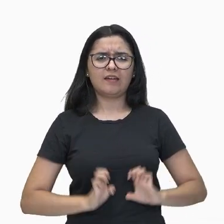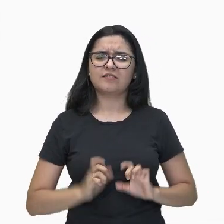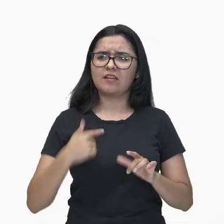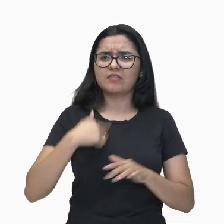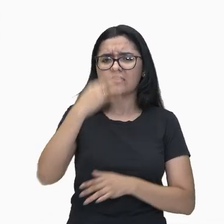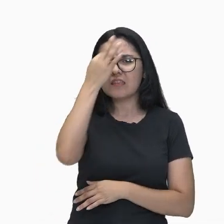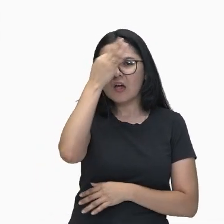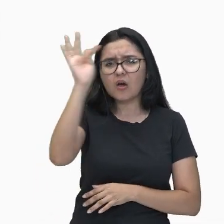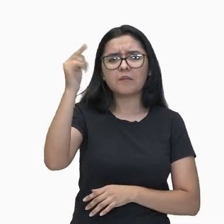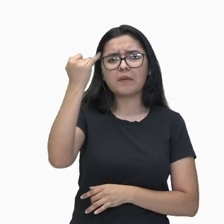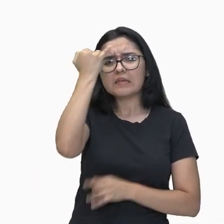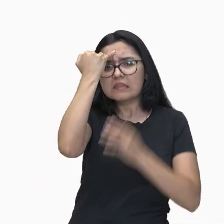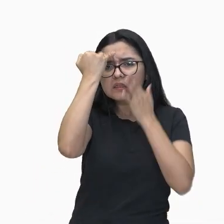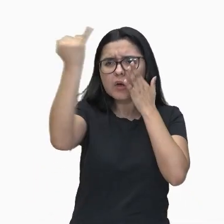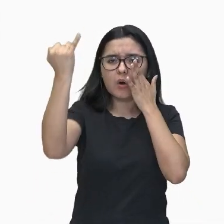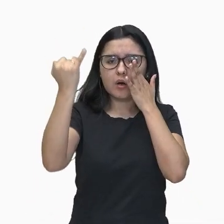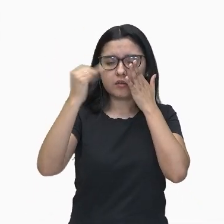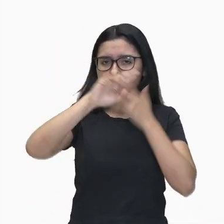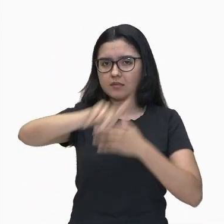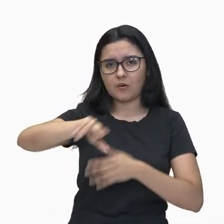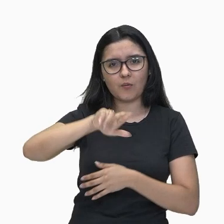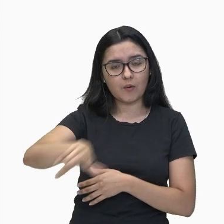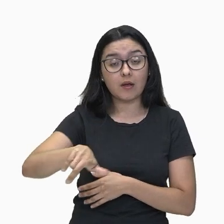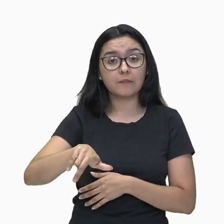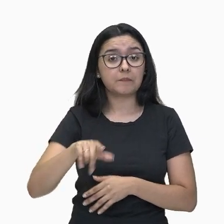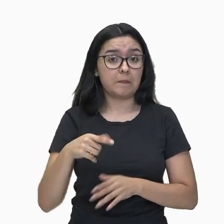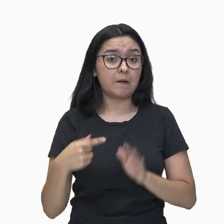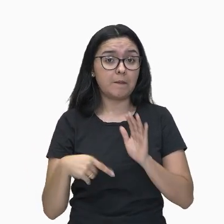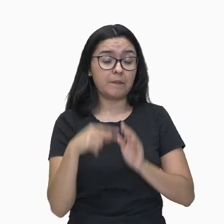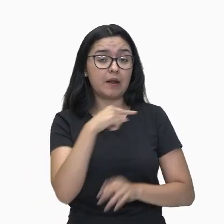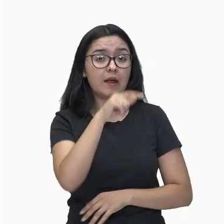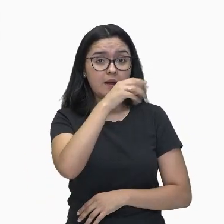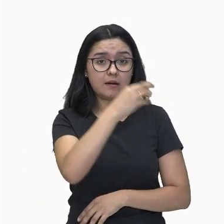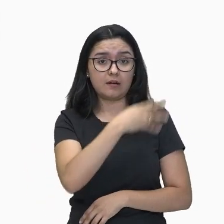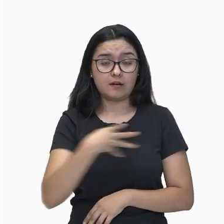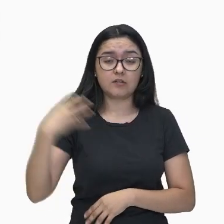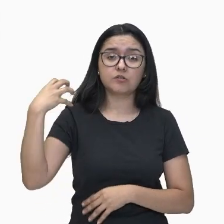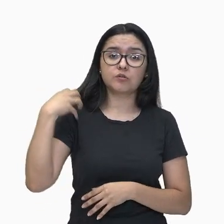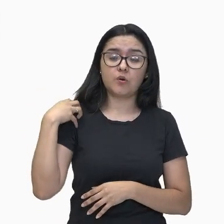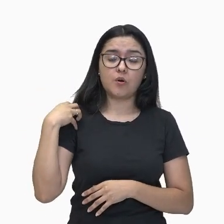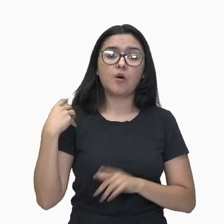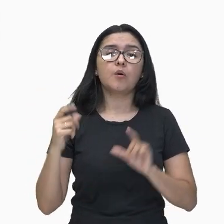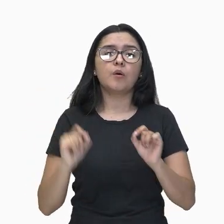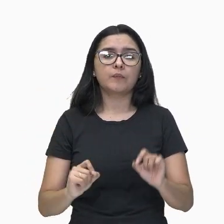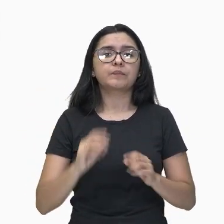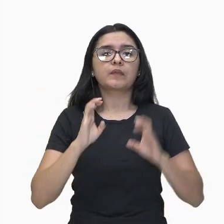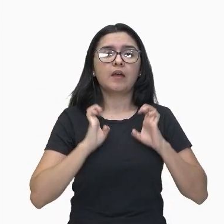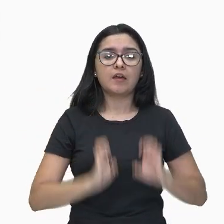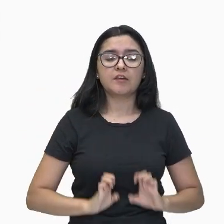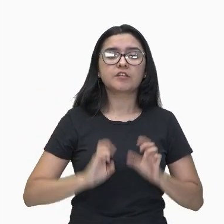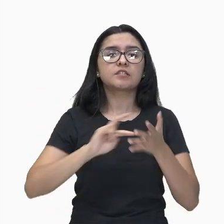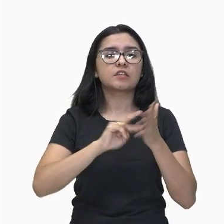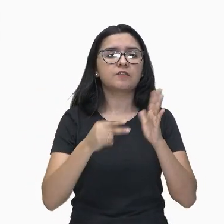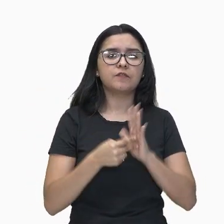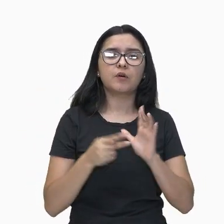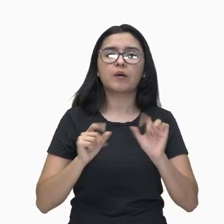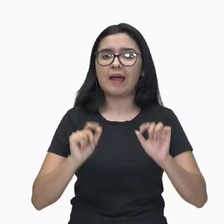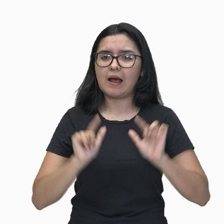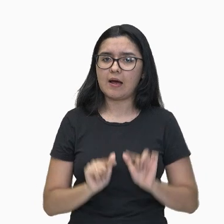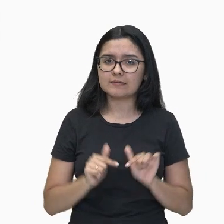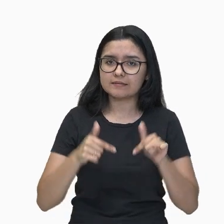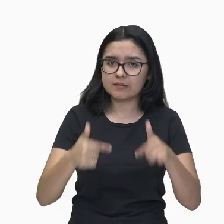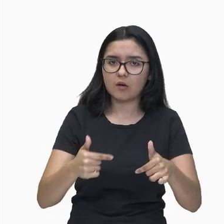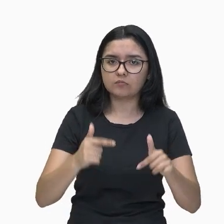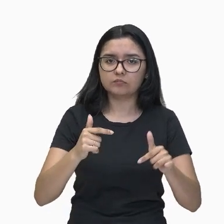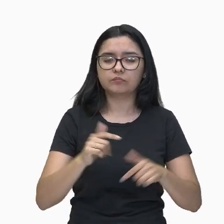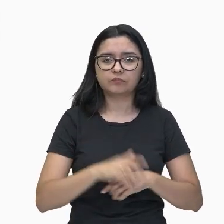teórica, uma ideia vaga. Não. Para o Aristóteles, a ética é uma ação que